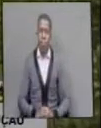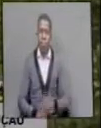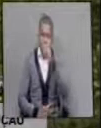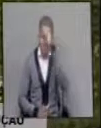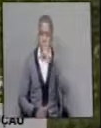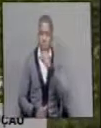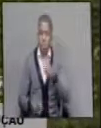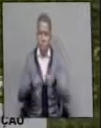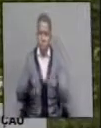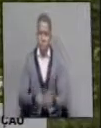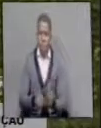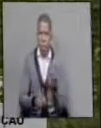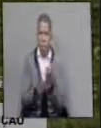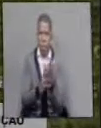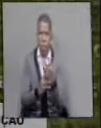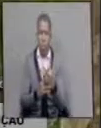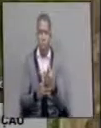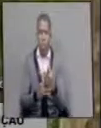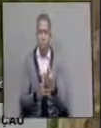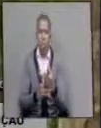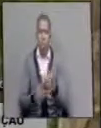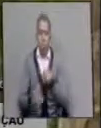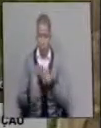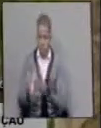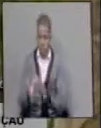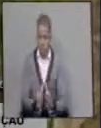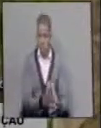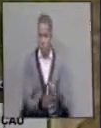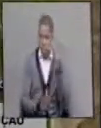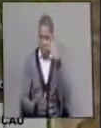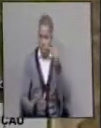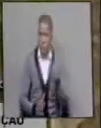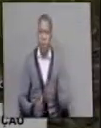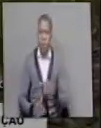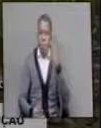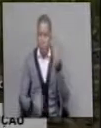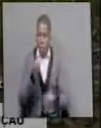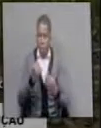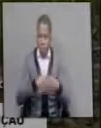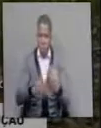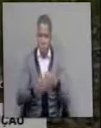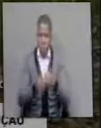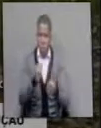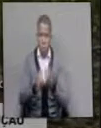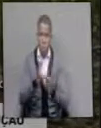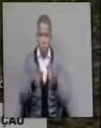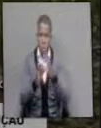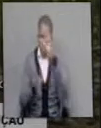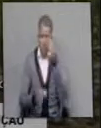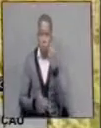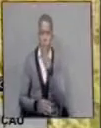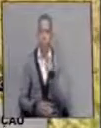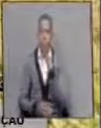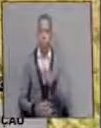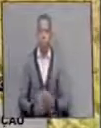nacional do café está atento aos problemas e começou a dar solução ao as preocupações colocadas pelos operadores do setor e